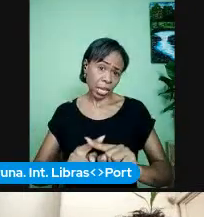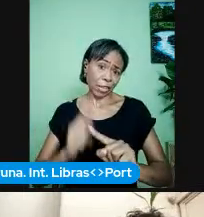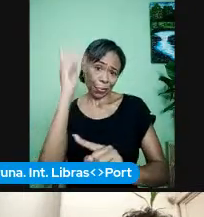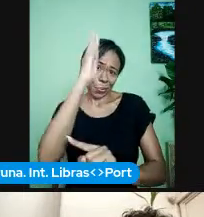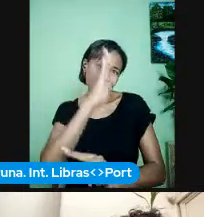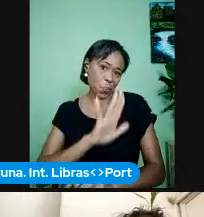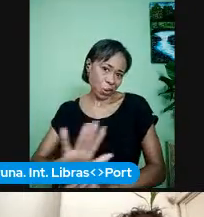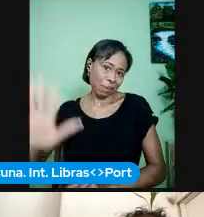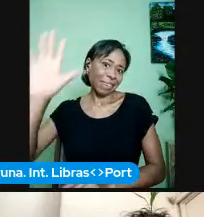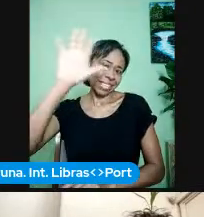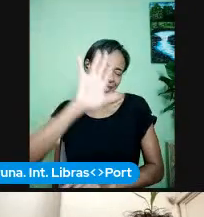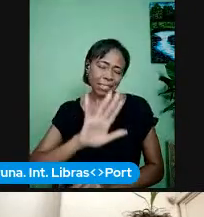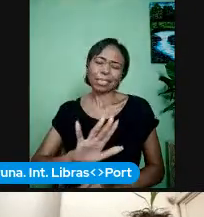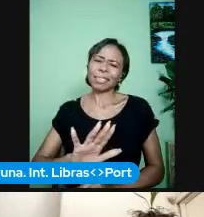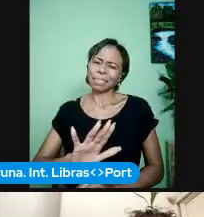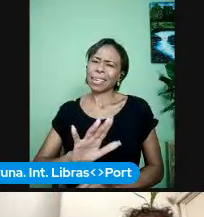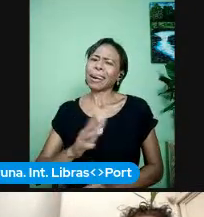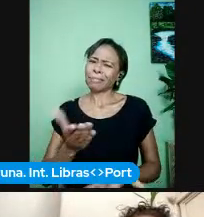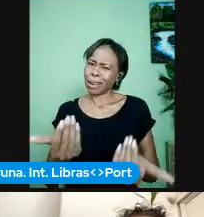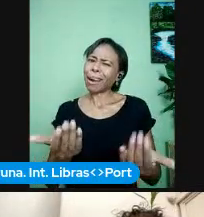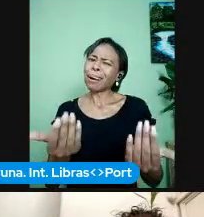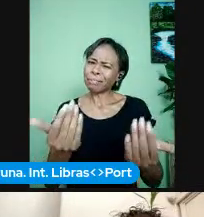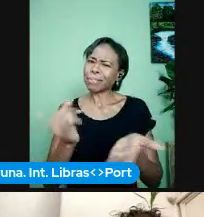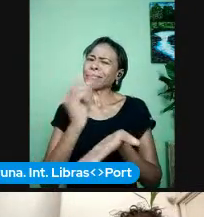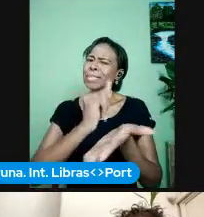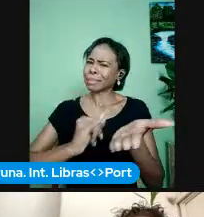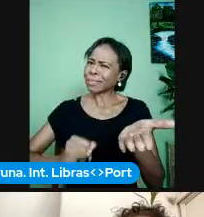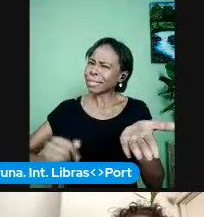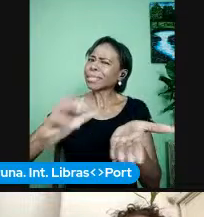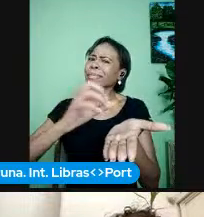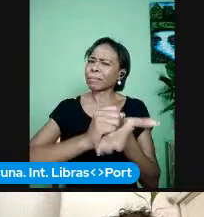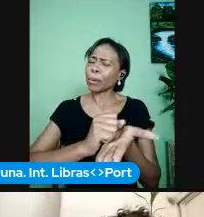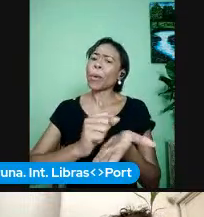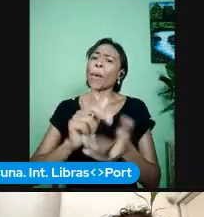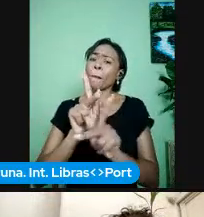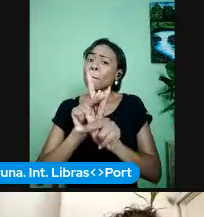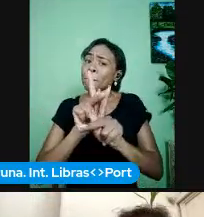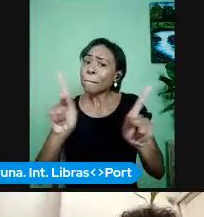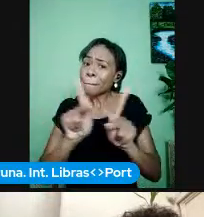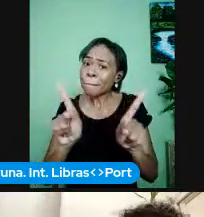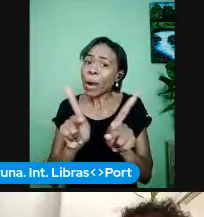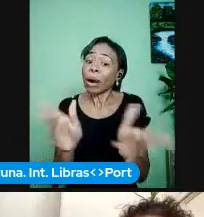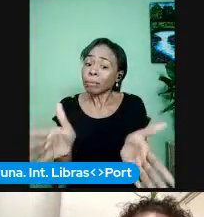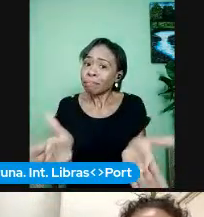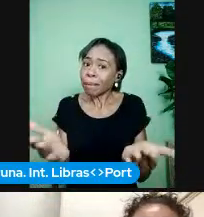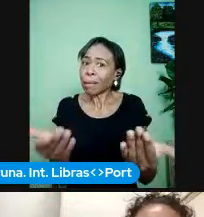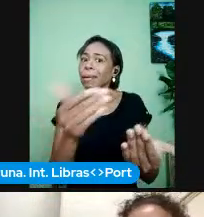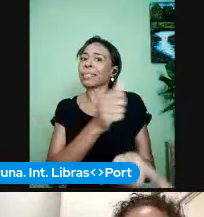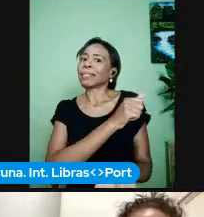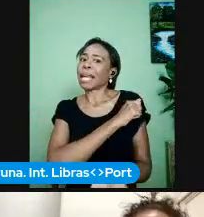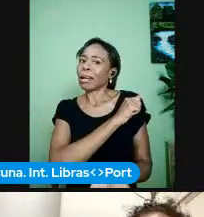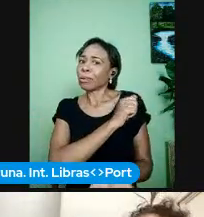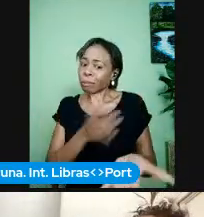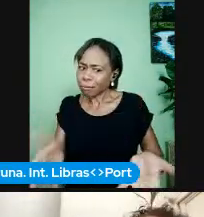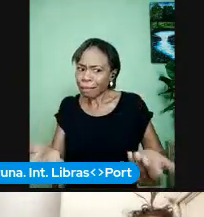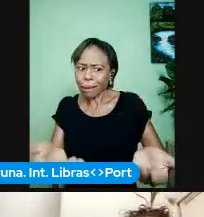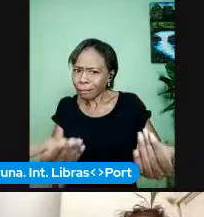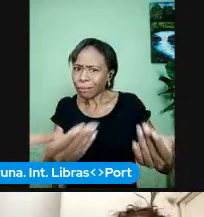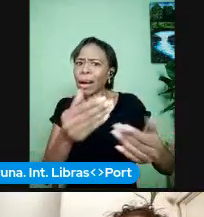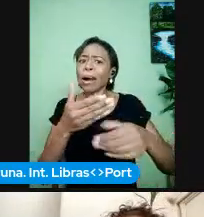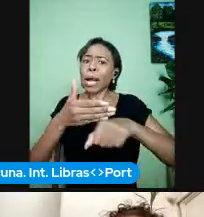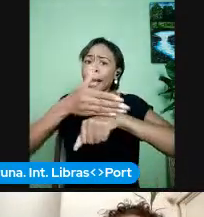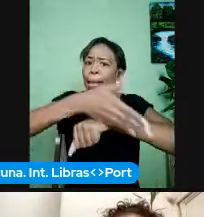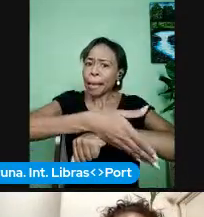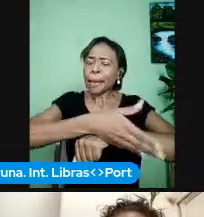Não, vamos inscrever, gente, professores, vamos incentivar os próprios estudantes, já vai no Google agora, já procura, já